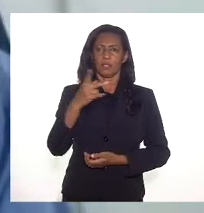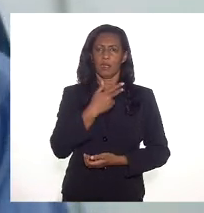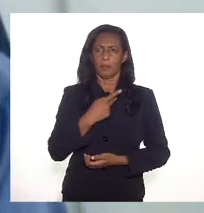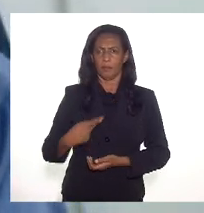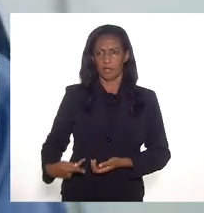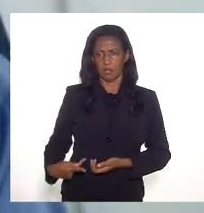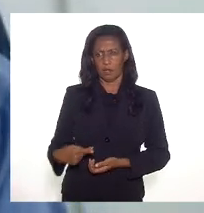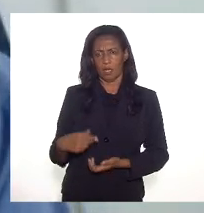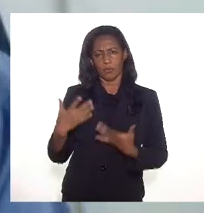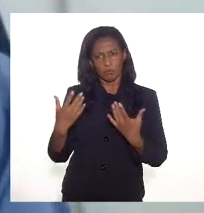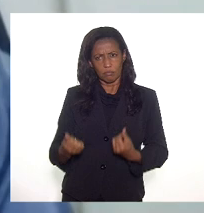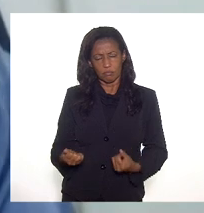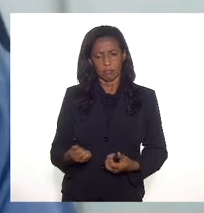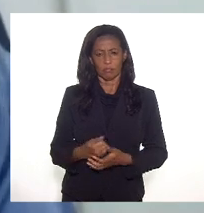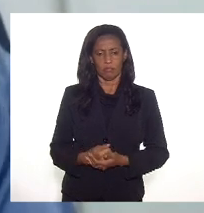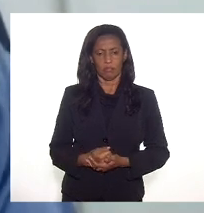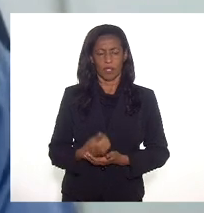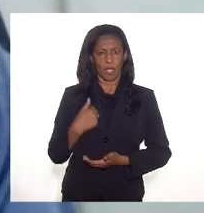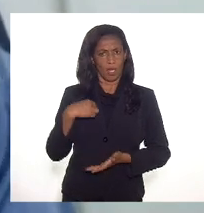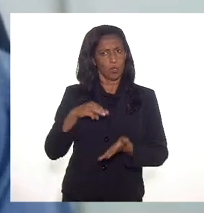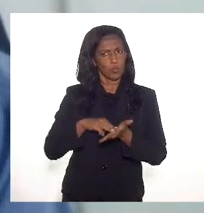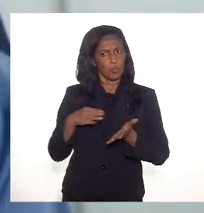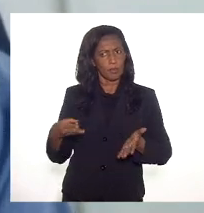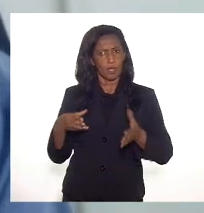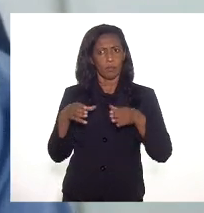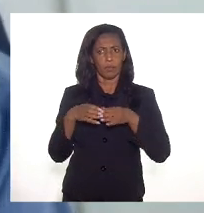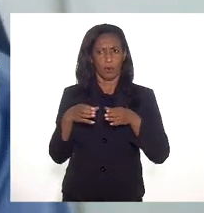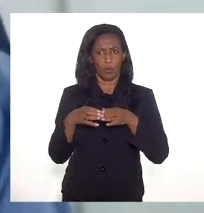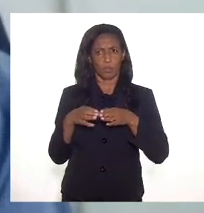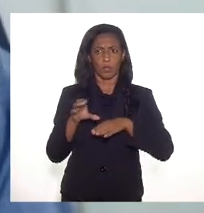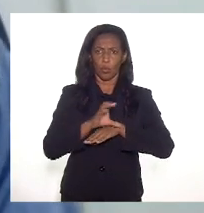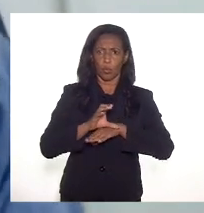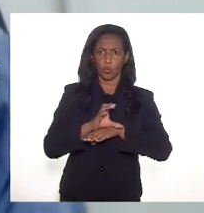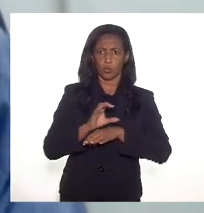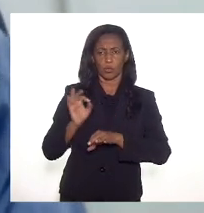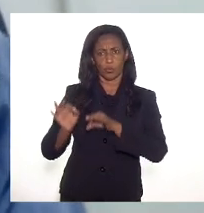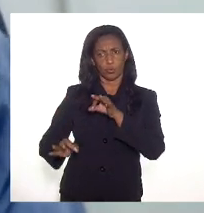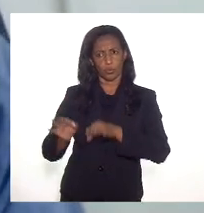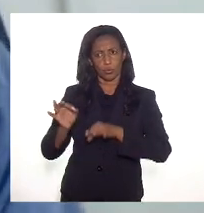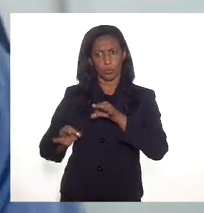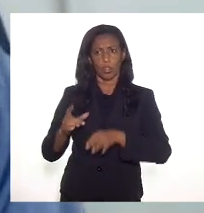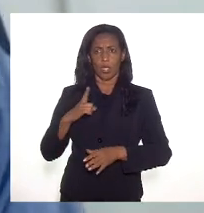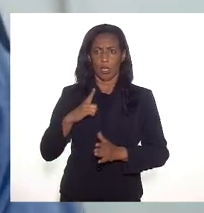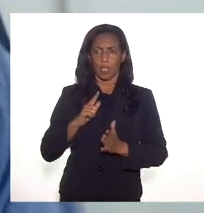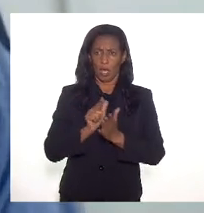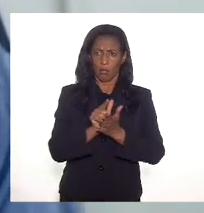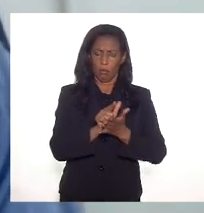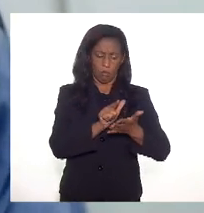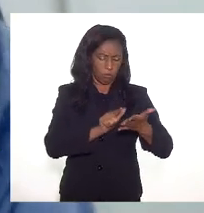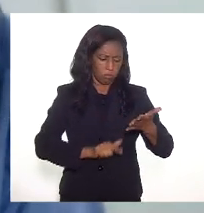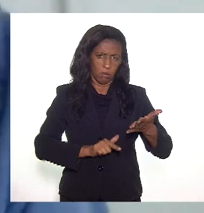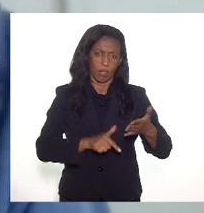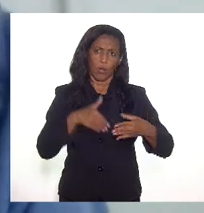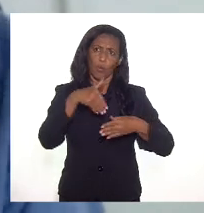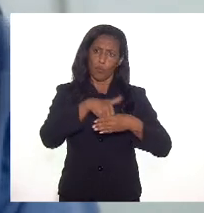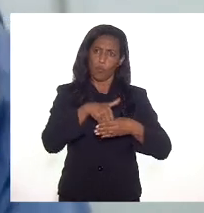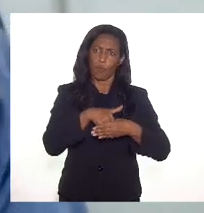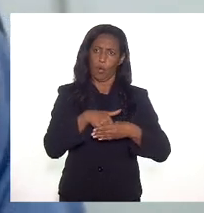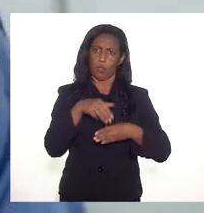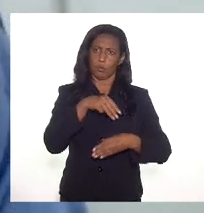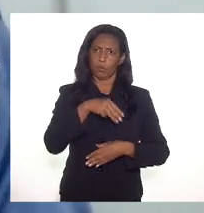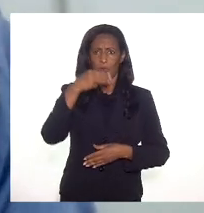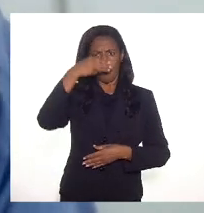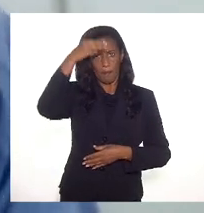assim desejar, eu sou membro da Comissão de Constituição e Justiça e tenho às mãos o voto do deputado